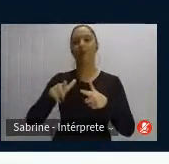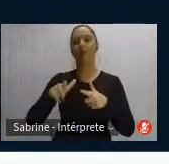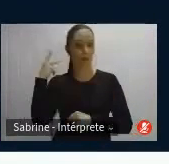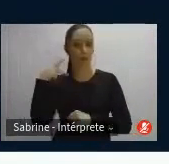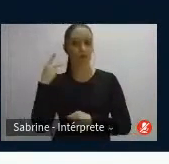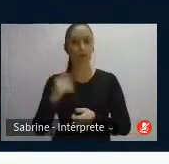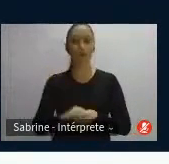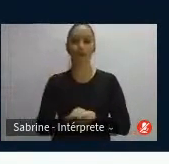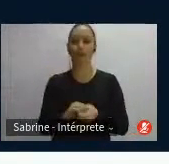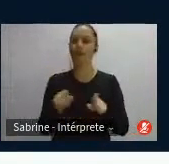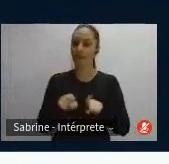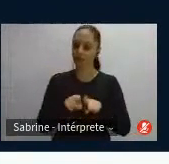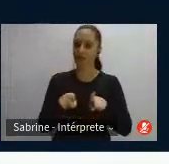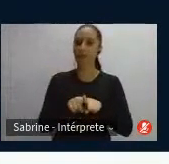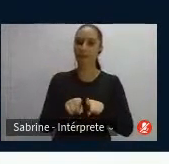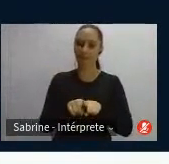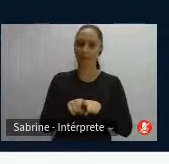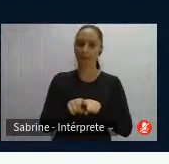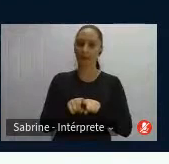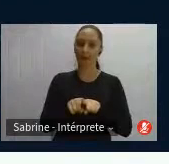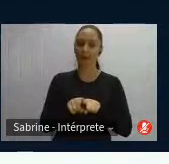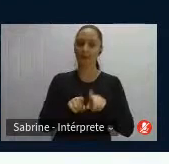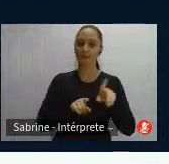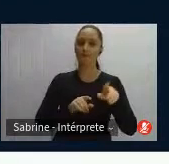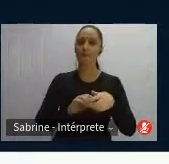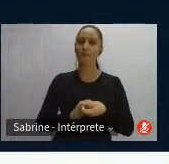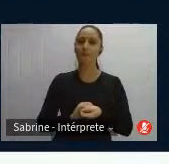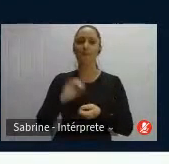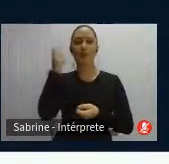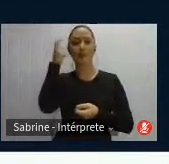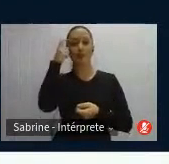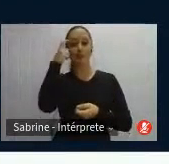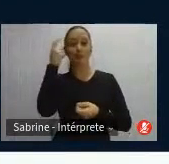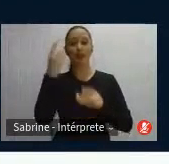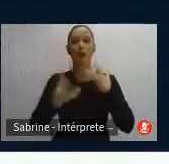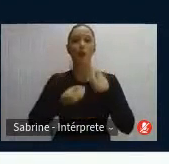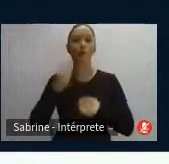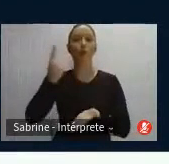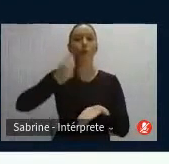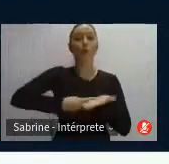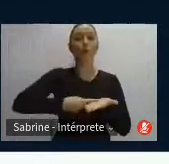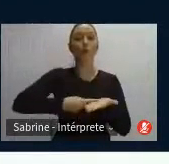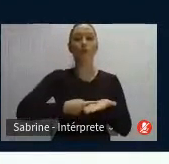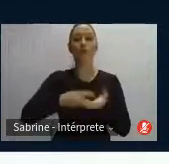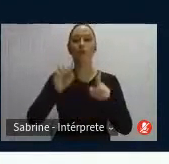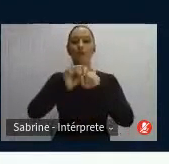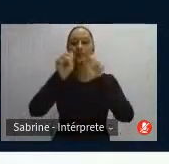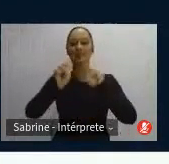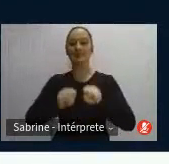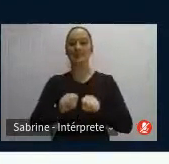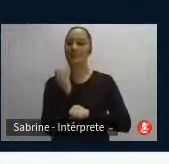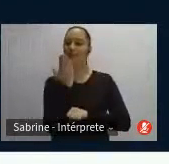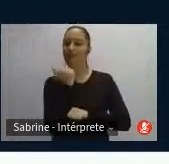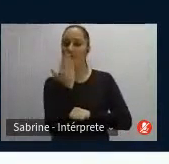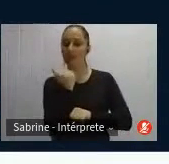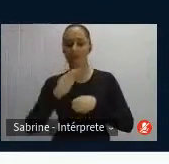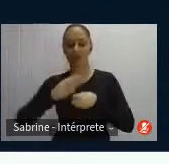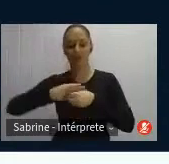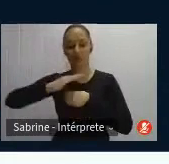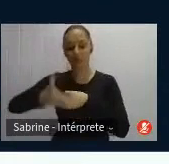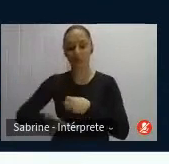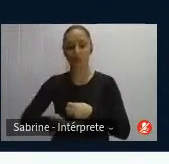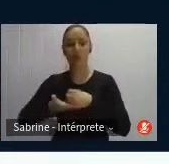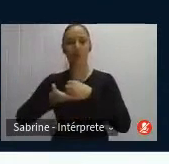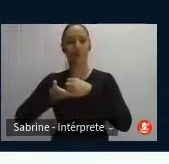esse sistema alimentar sustentável e promotor, né, da saúde e da